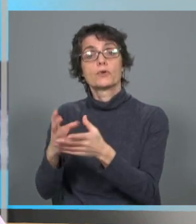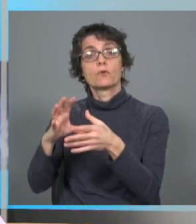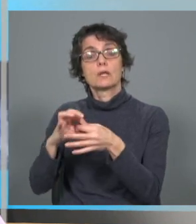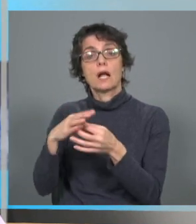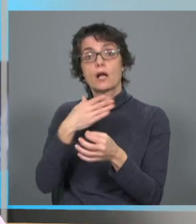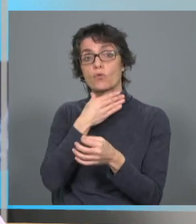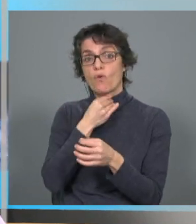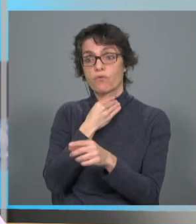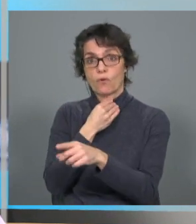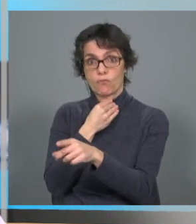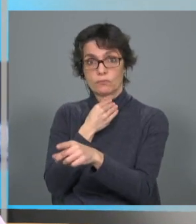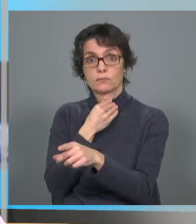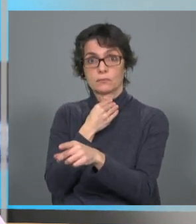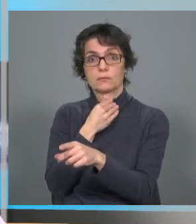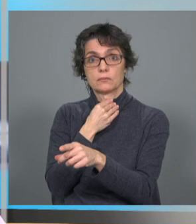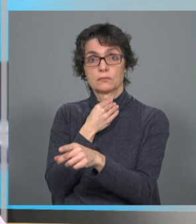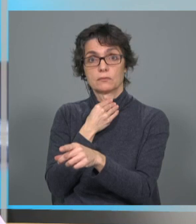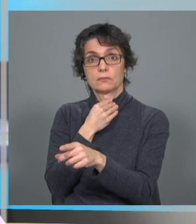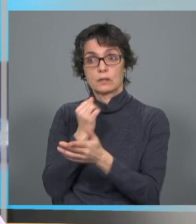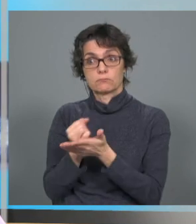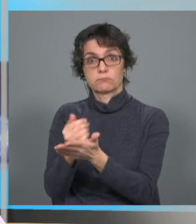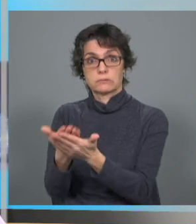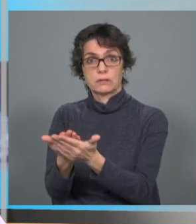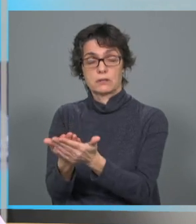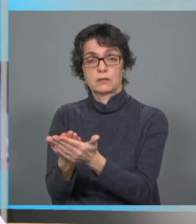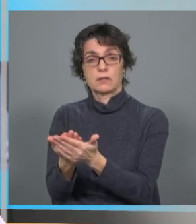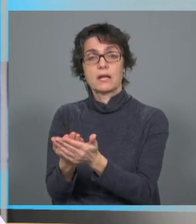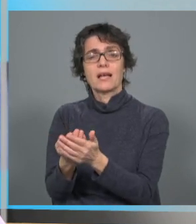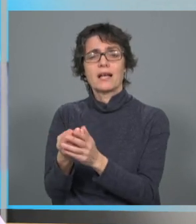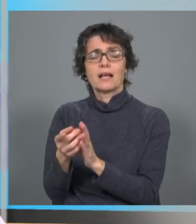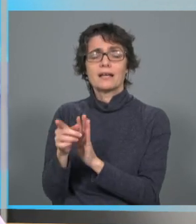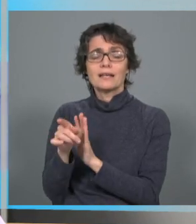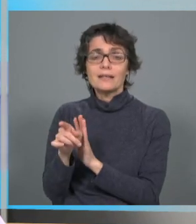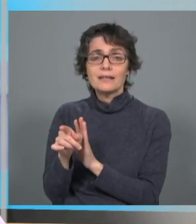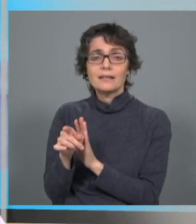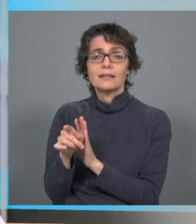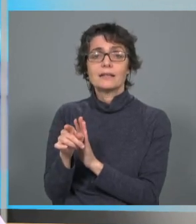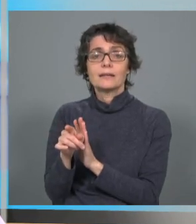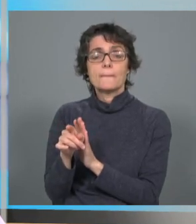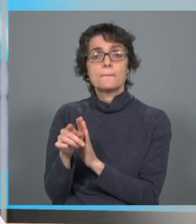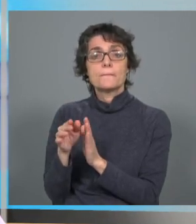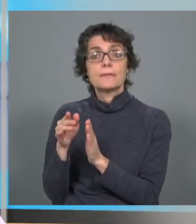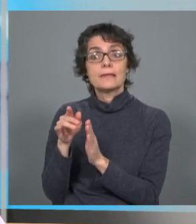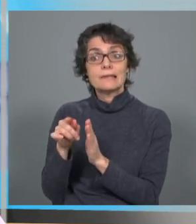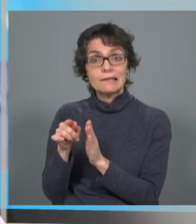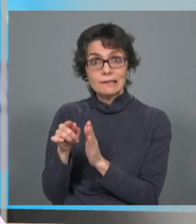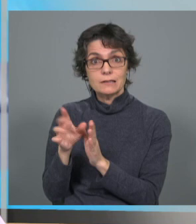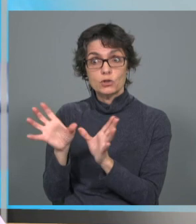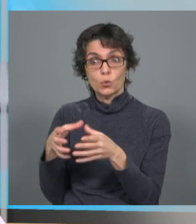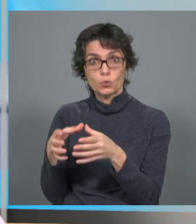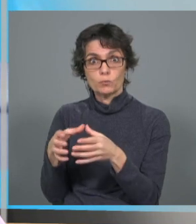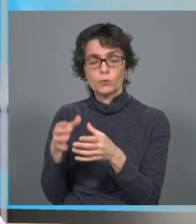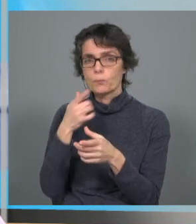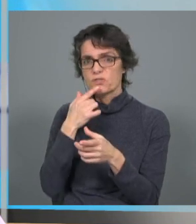já tinha, como digo, já tinha feito outras agulhas porque isso já estava resolvido, e que se desmultiplicaram no princípio